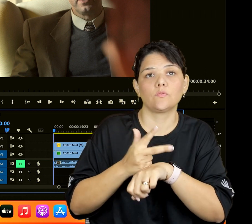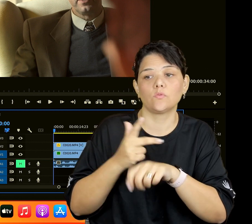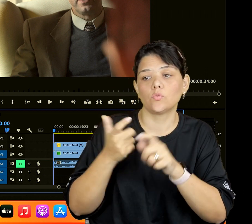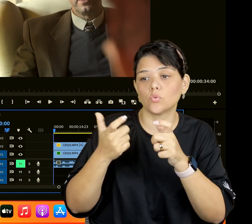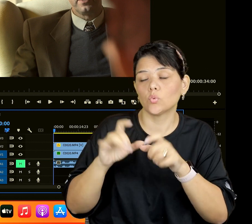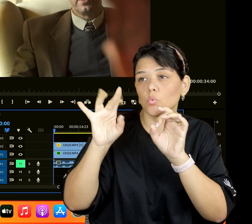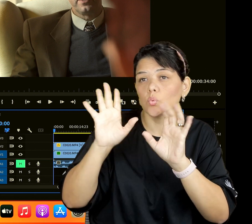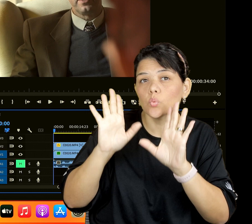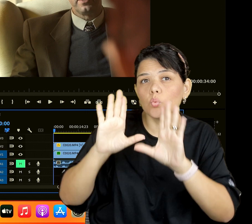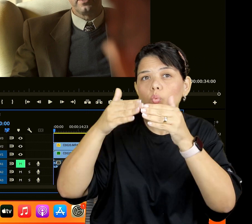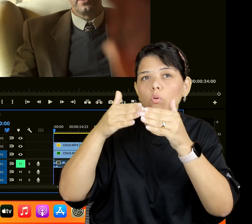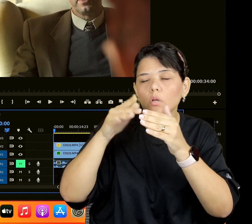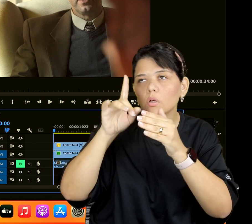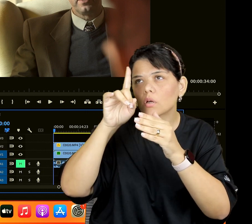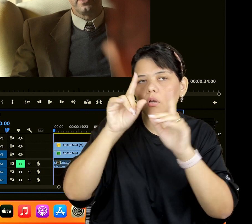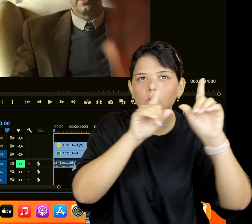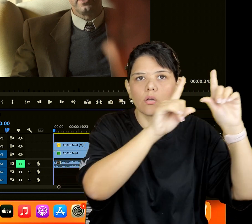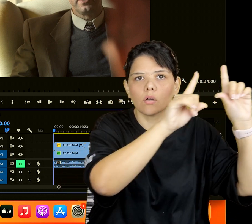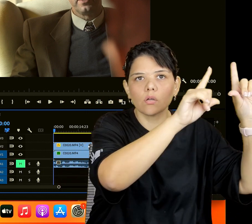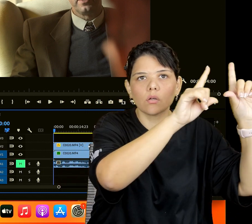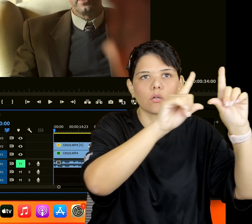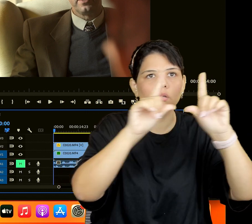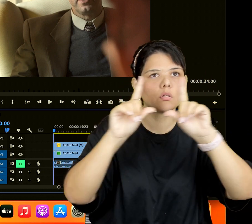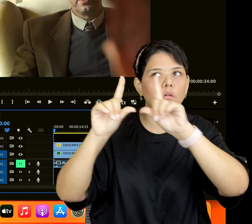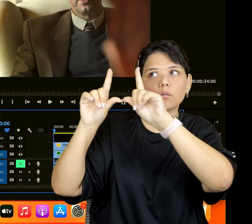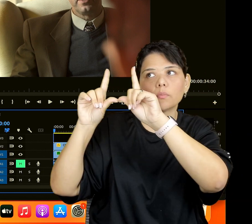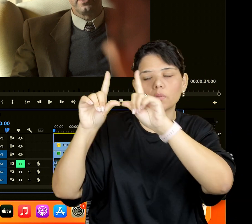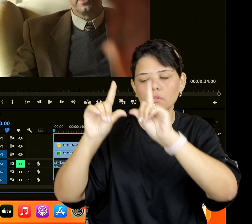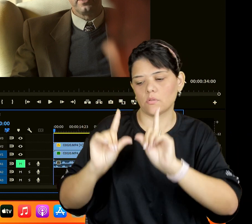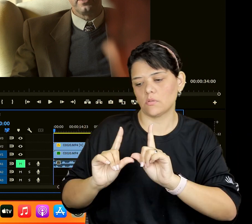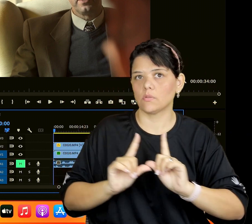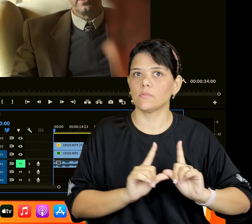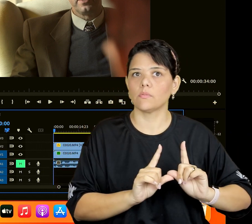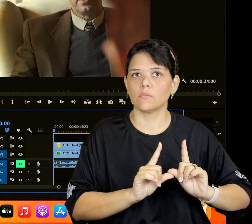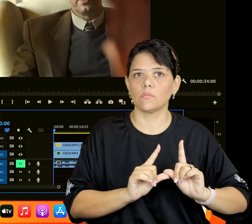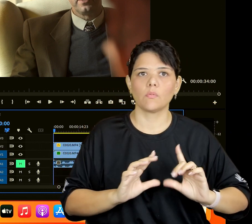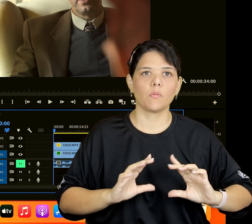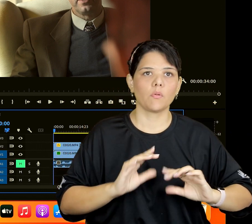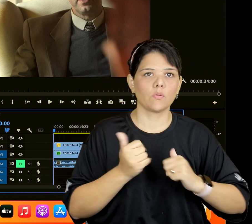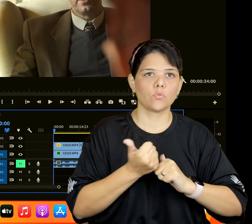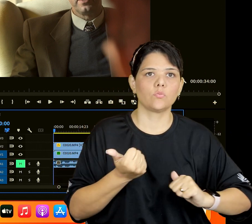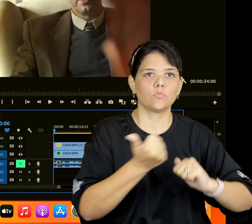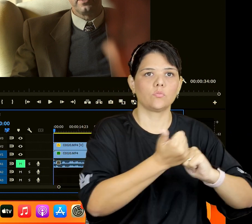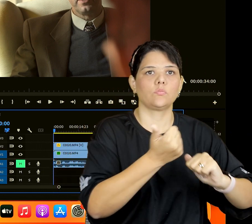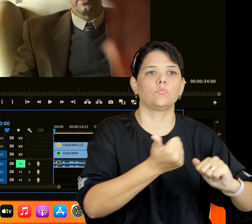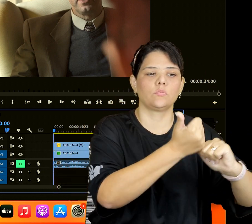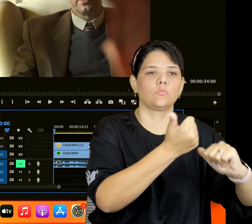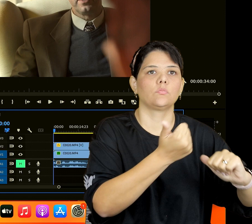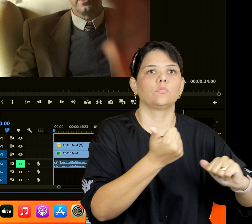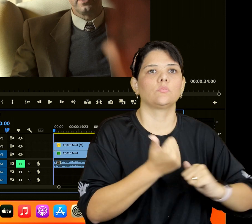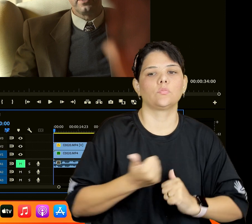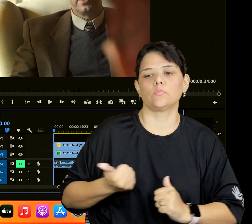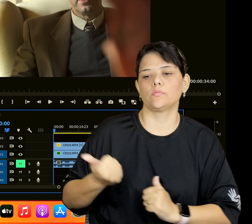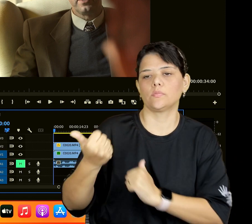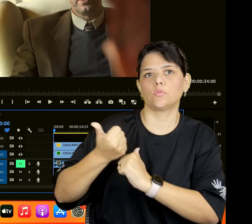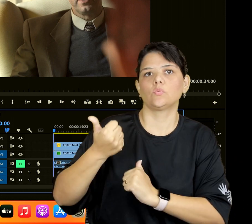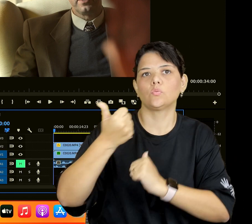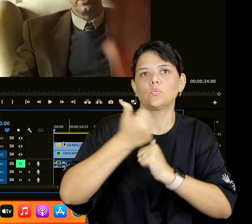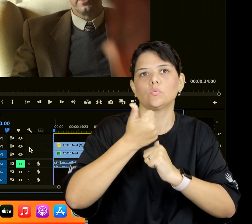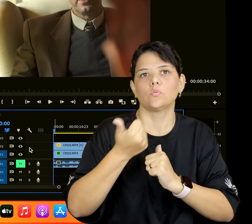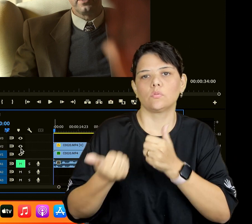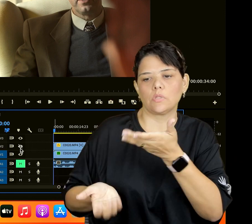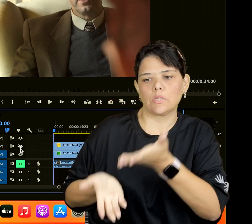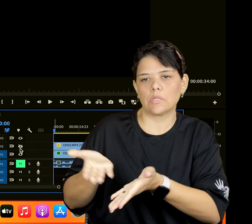específicas. Então, se você quer substituir isso, se você quer substituir outro espaço, se você quer tratar mais alguma